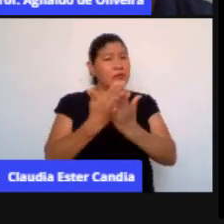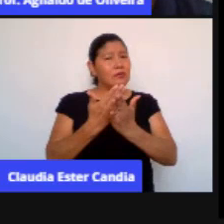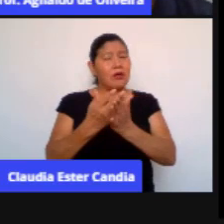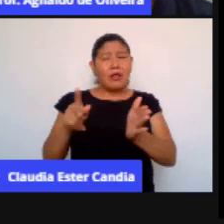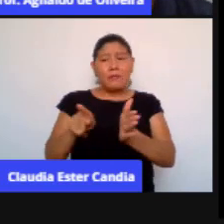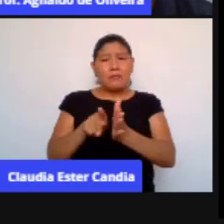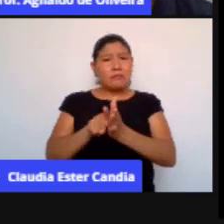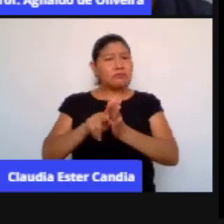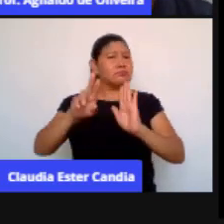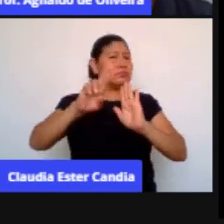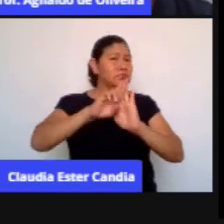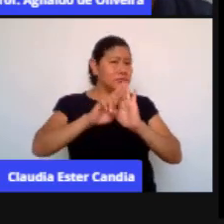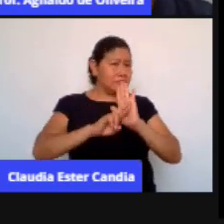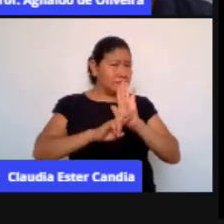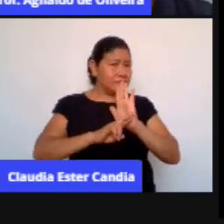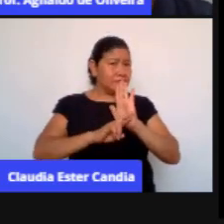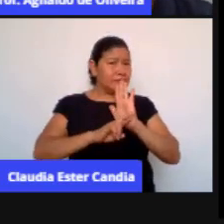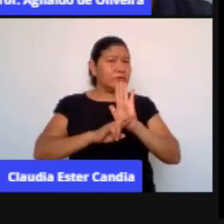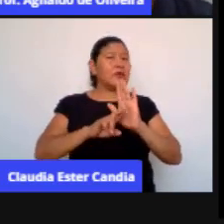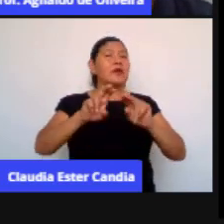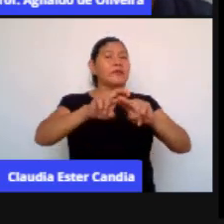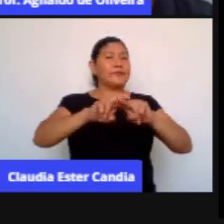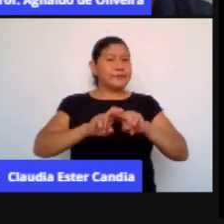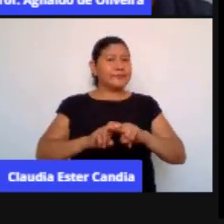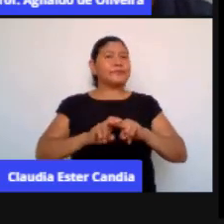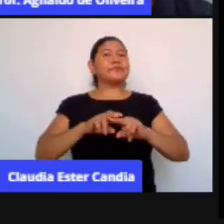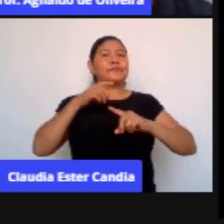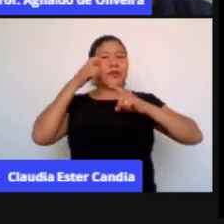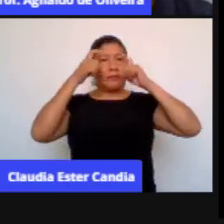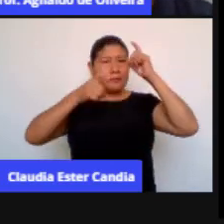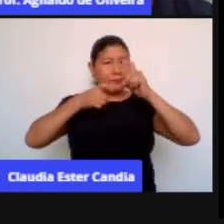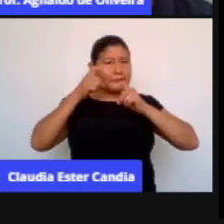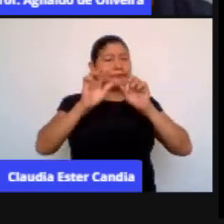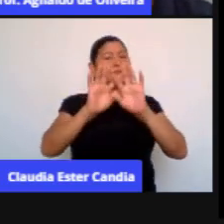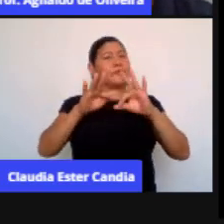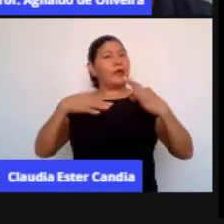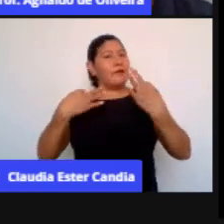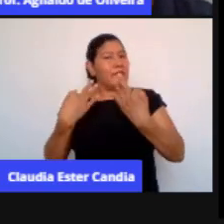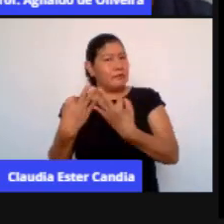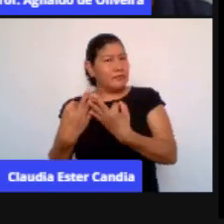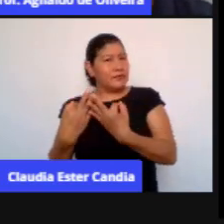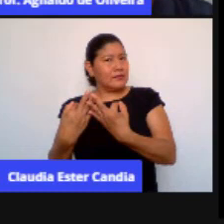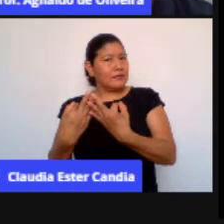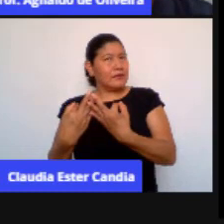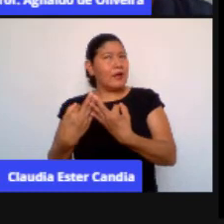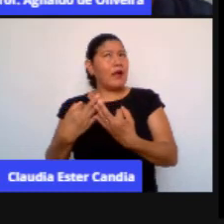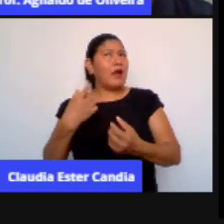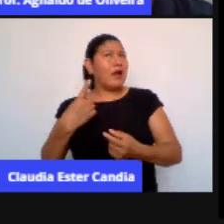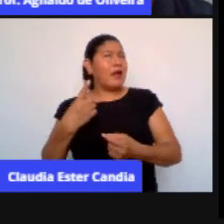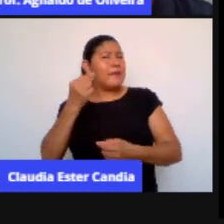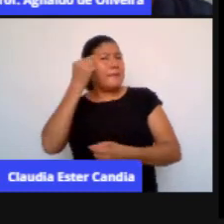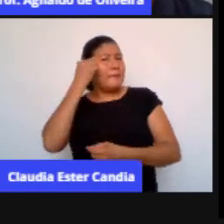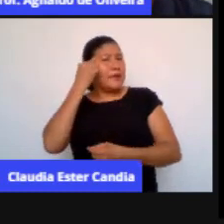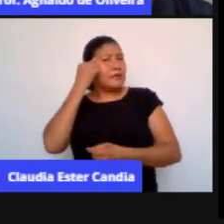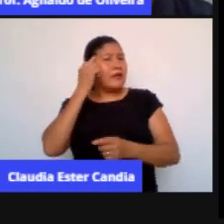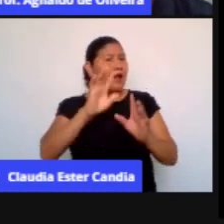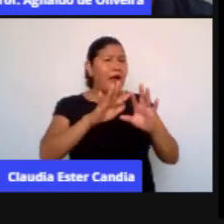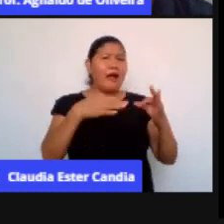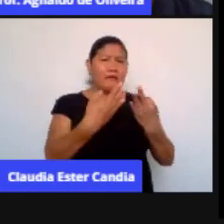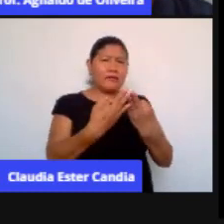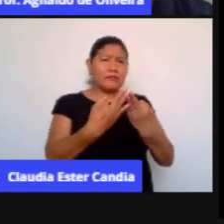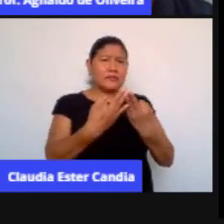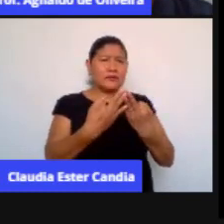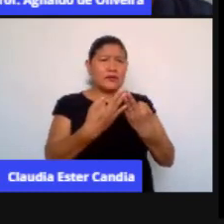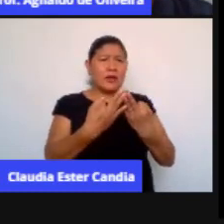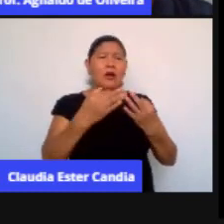além, com relação à família, e a família do aluno, será que ele tem alguém lá, algum membro da família que pode estar auxiliando ele nas aulas,